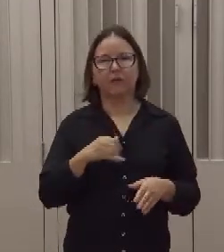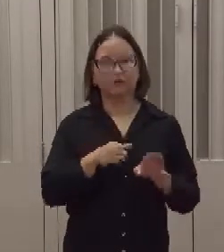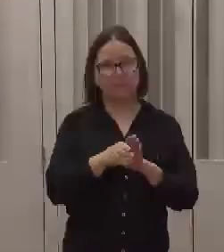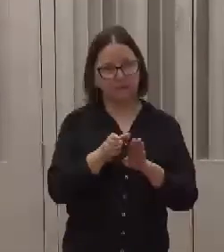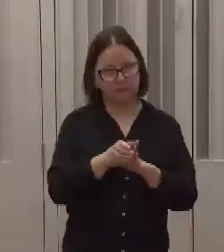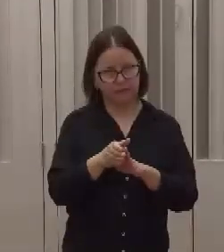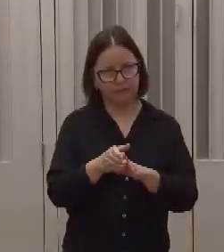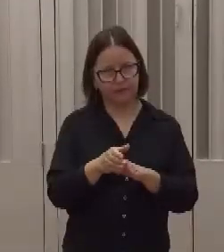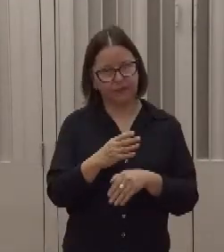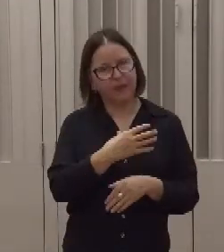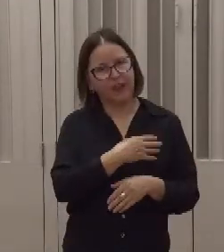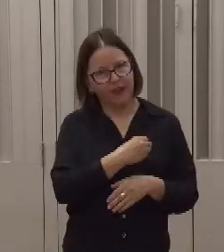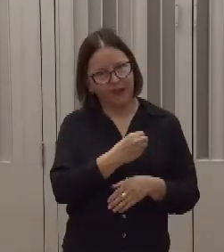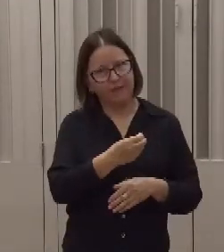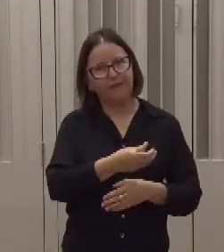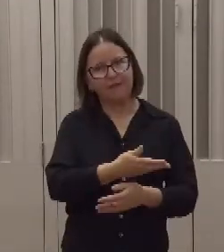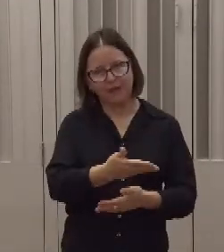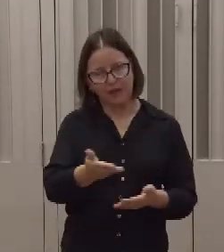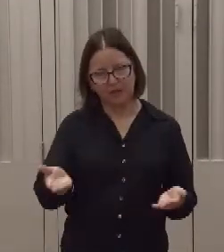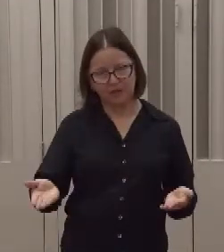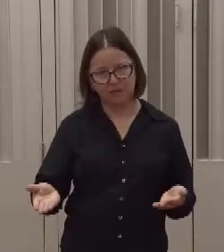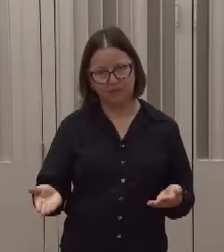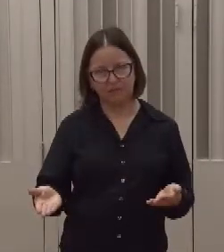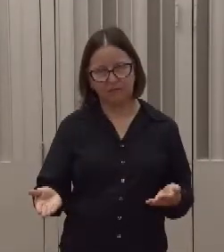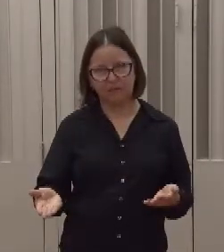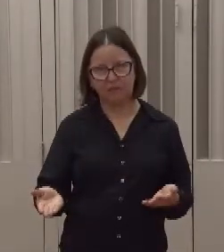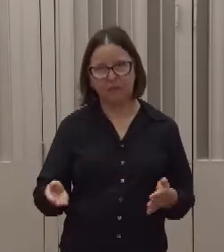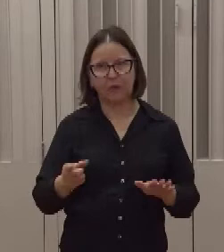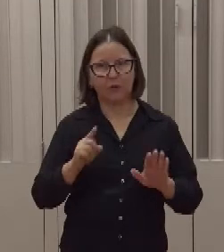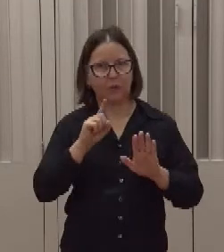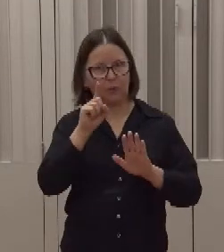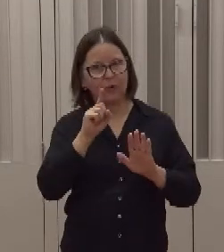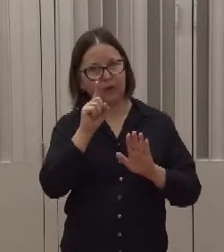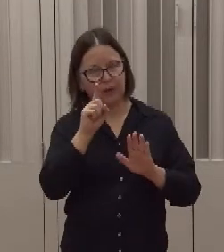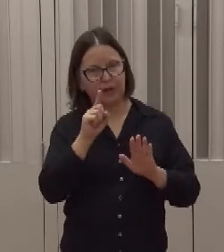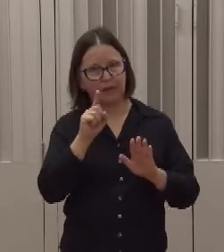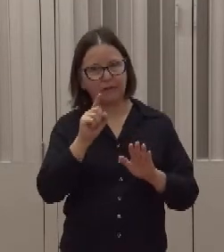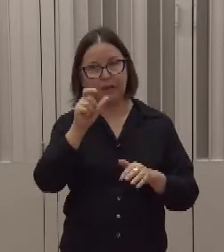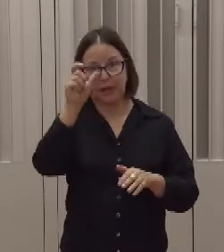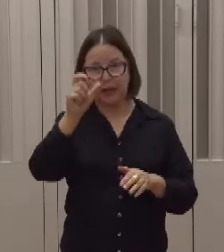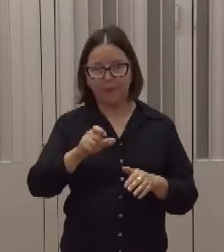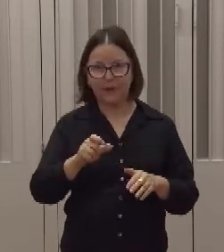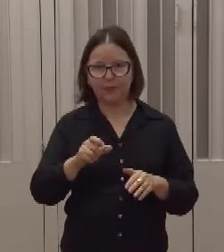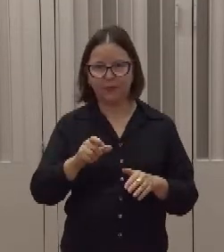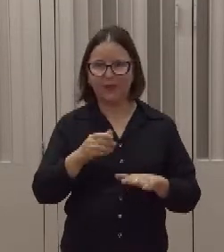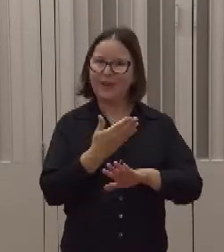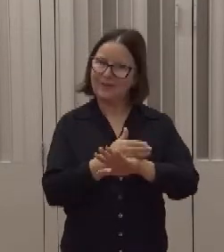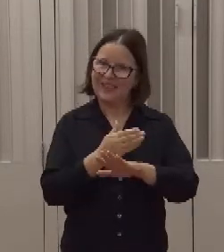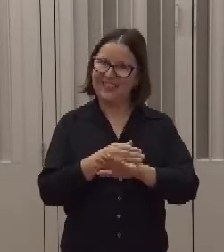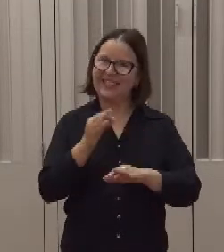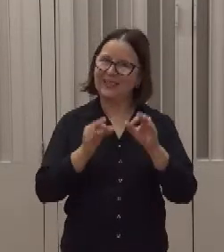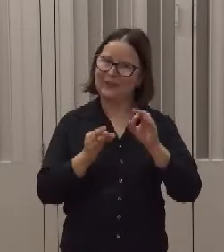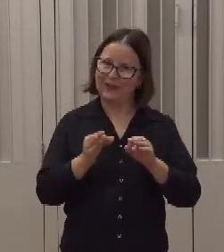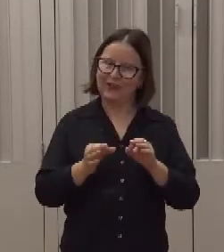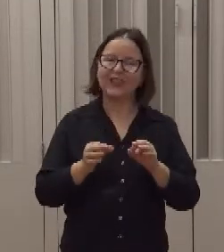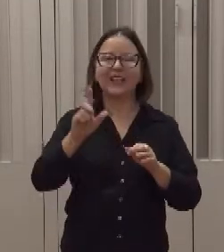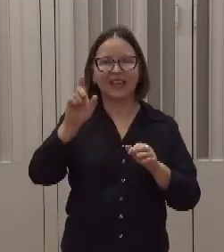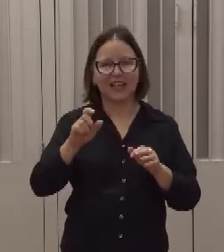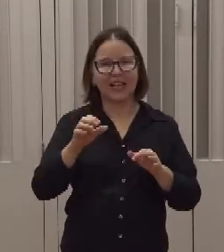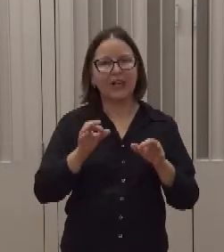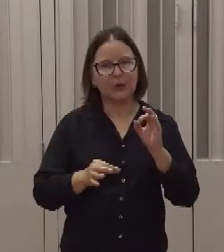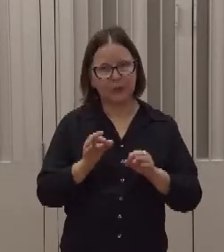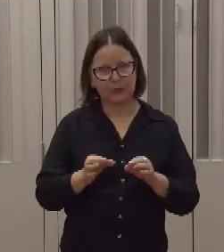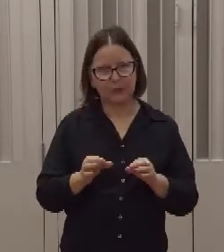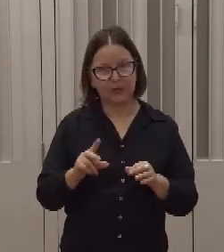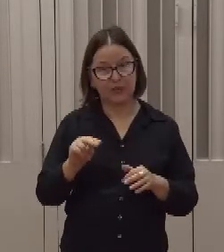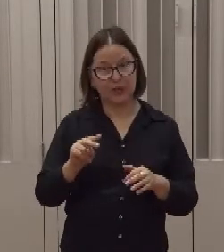filhinhos, não vos deixeis enganar por ninguém. Aquele que pratica a justiça é justo, assim como